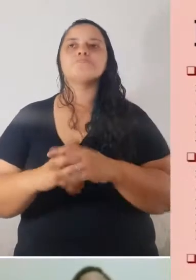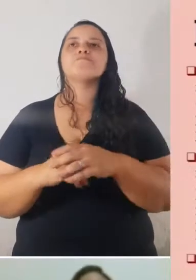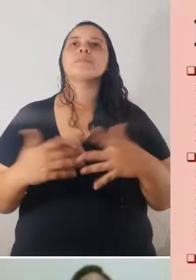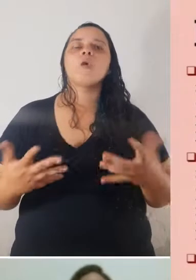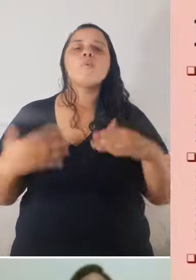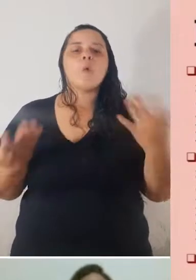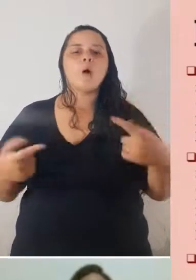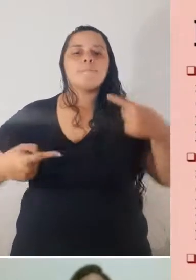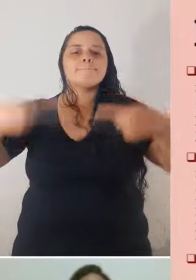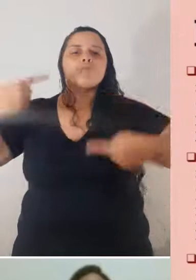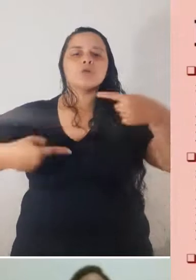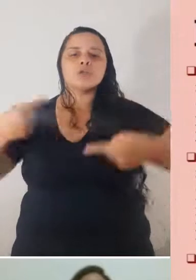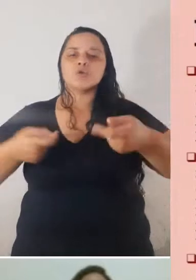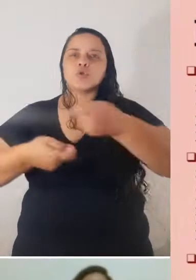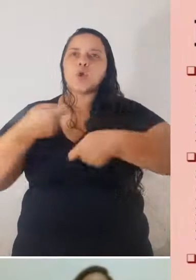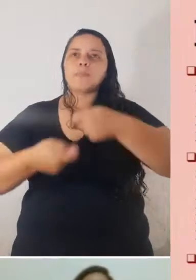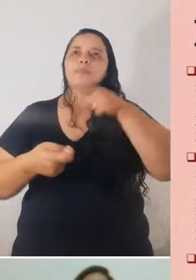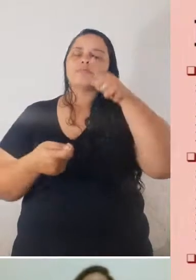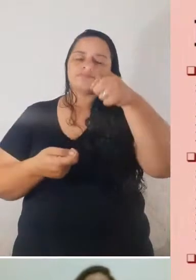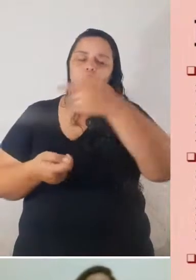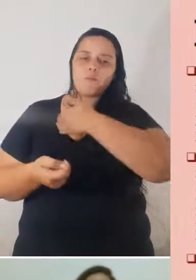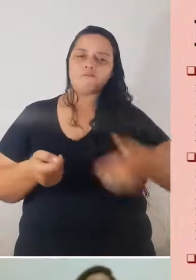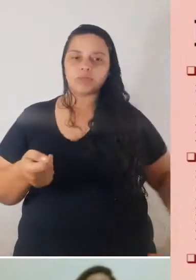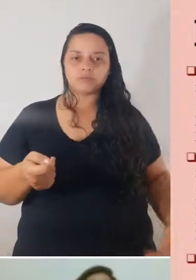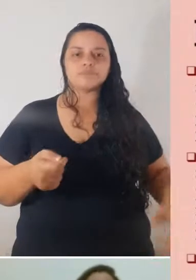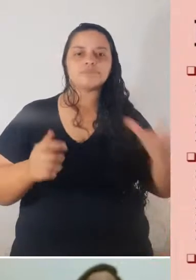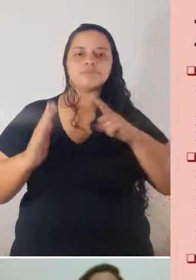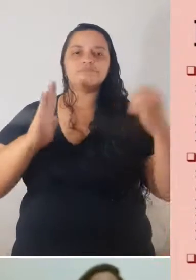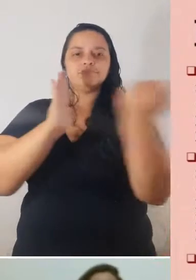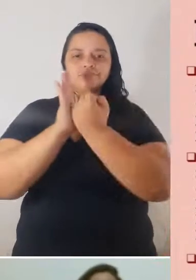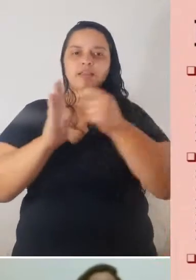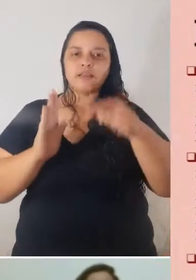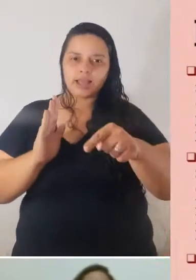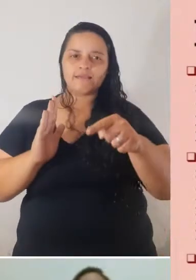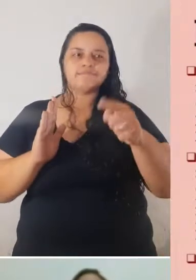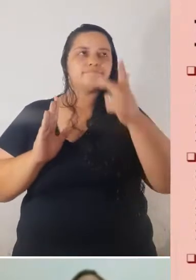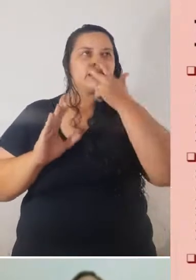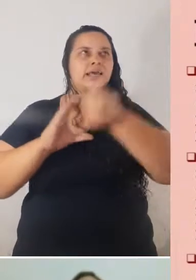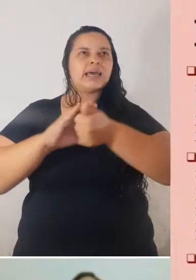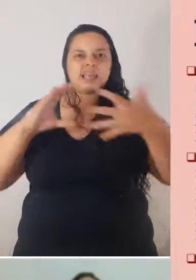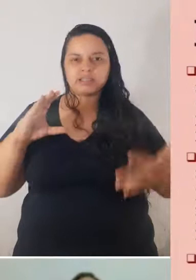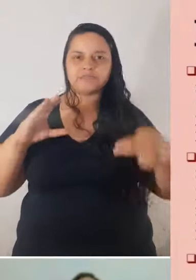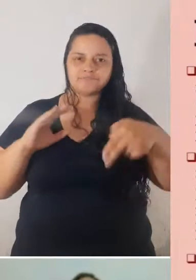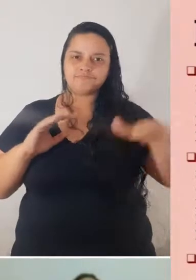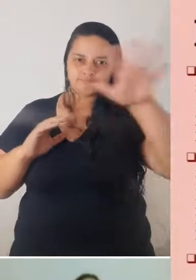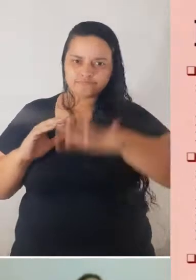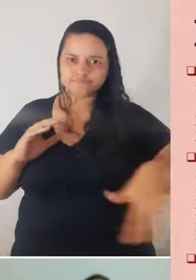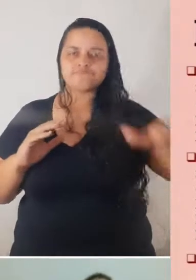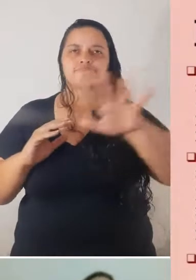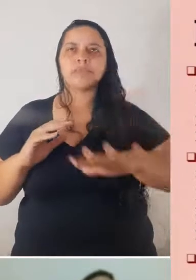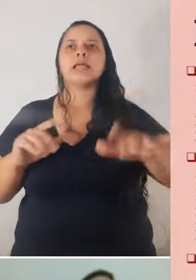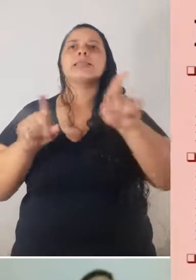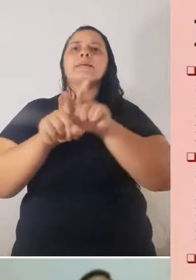política econômica do governo Vargas? Ela vai ser marcada por medidas de caráter nacionalista e visou desenvolver